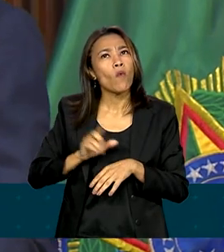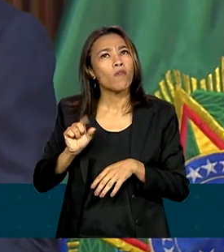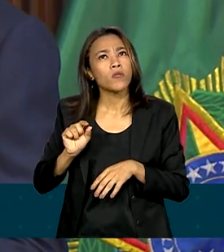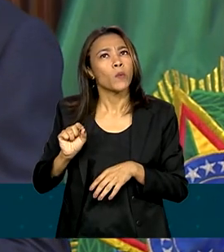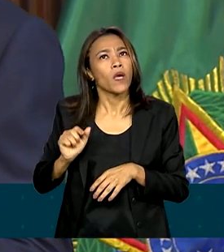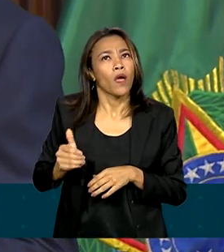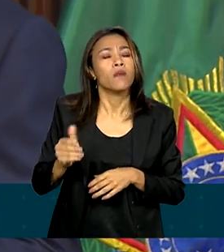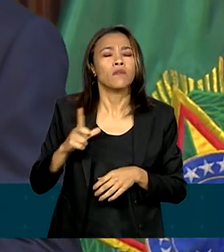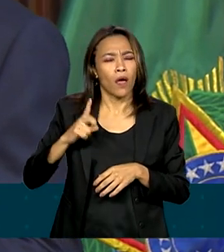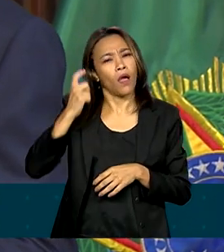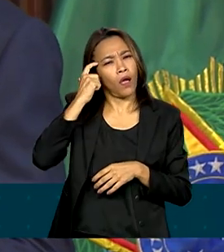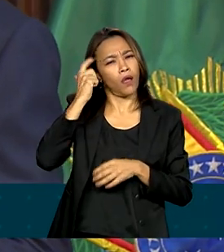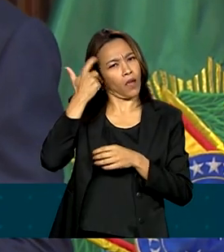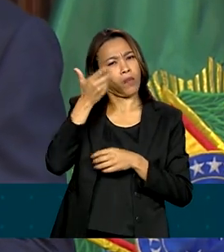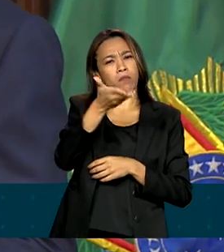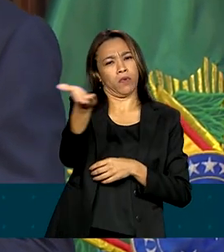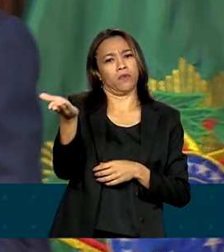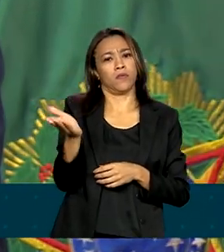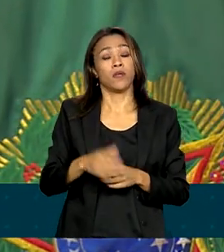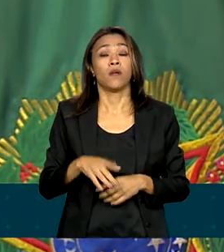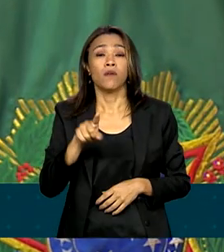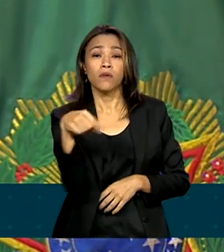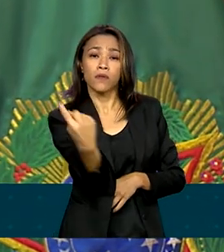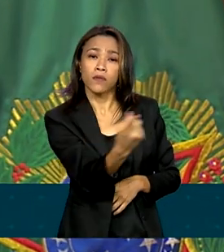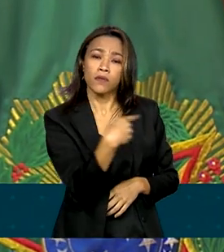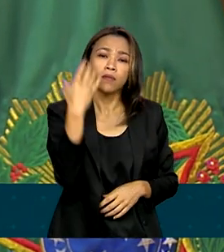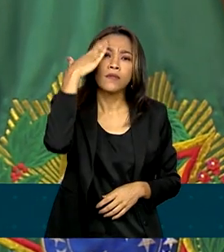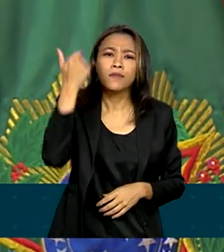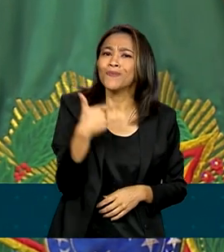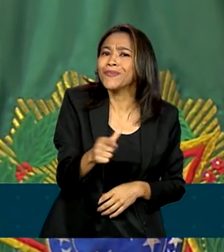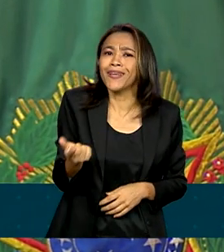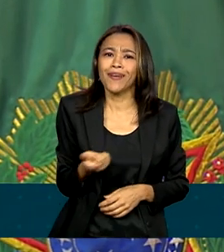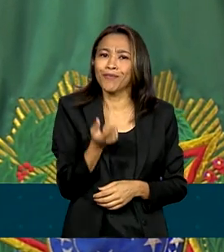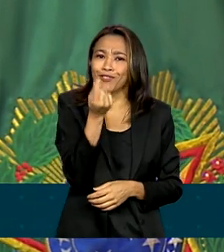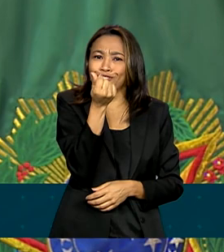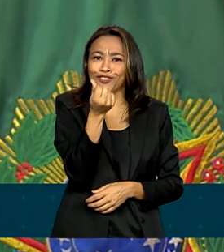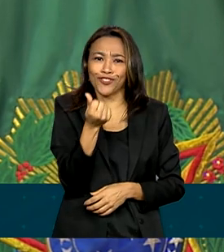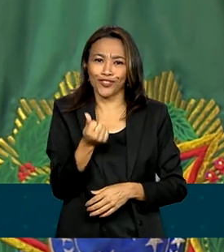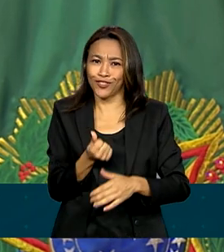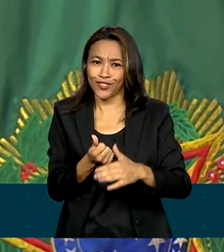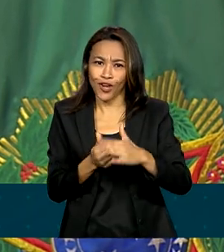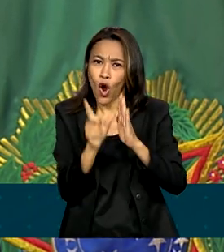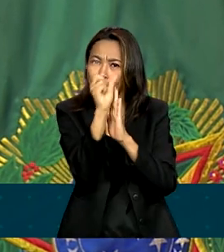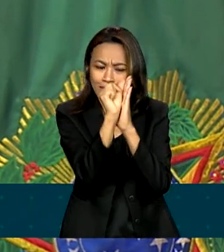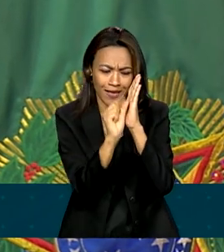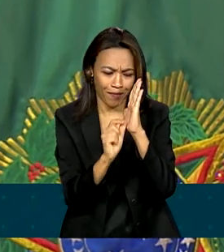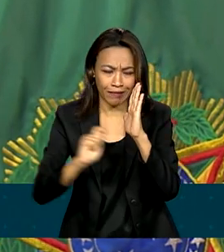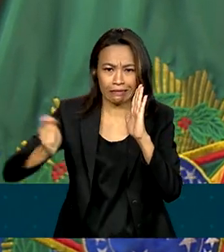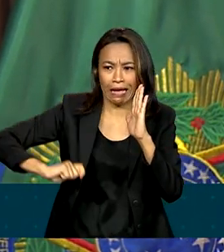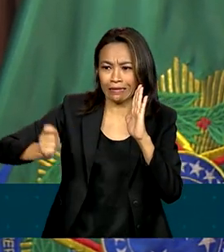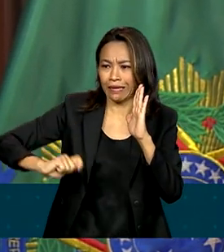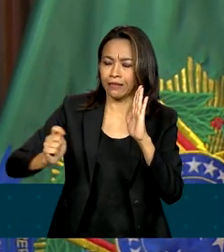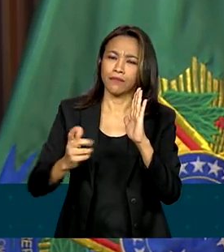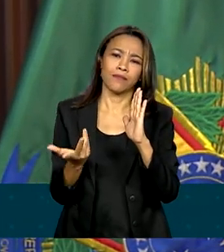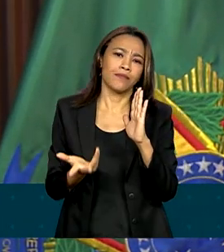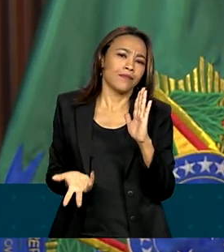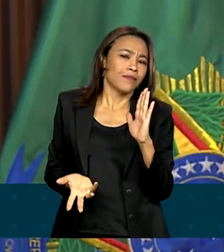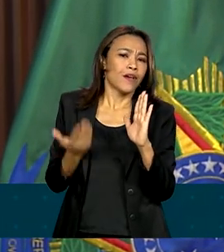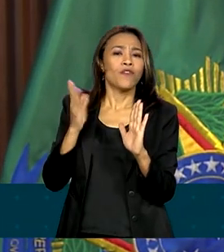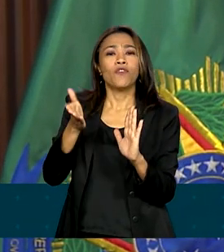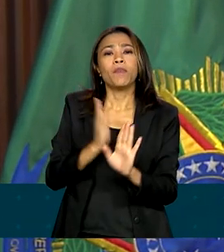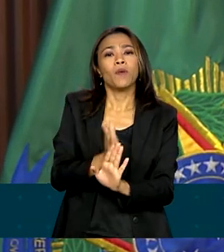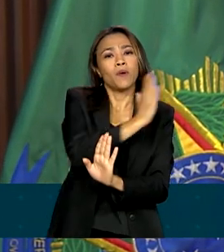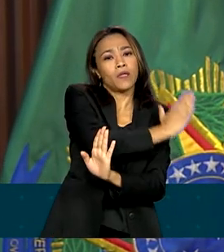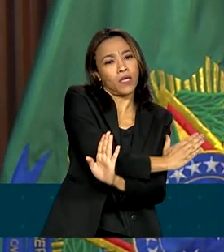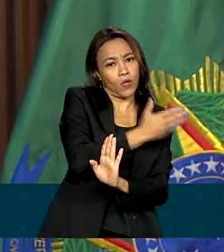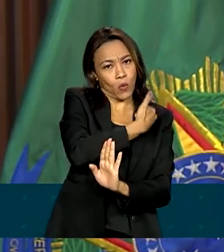nós, e todos vocês sabem, que nós não temos o orçamento que nós desejávamos ter. O orçamento foi feito pelo governo